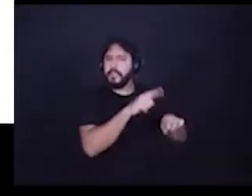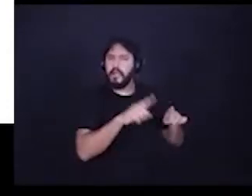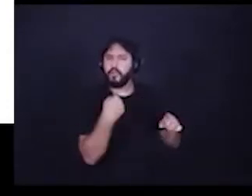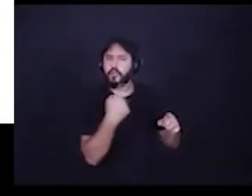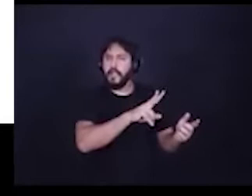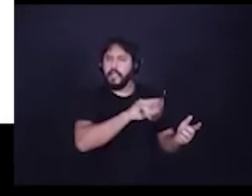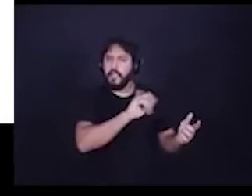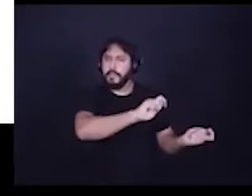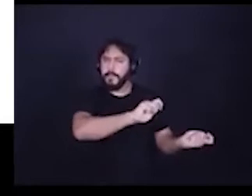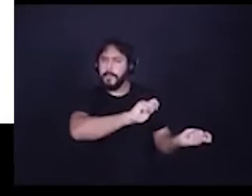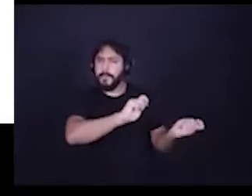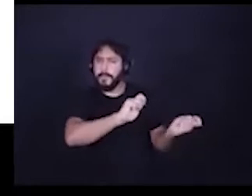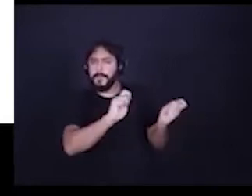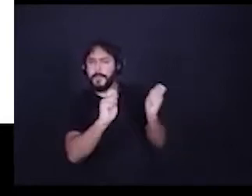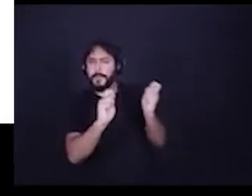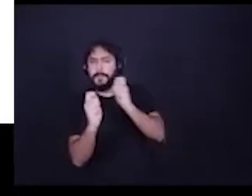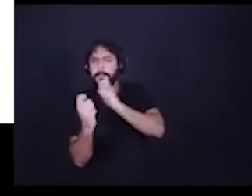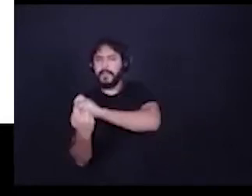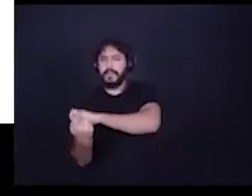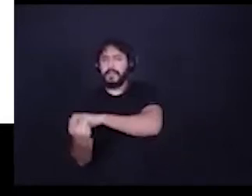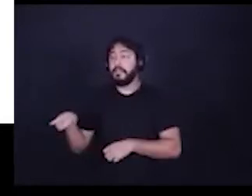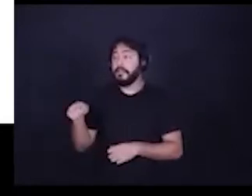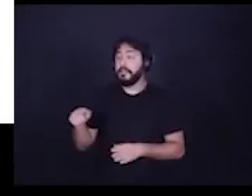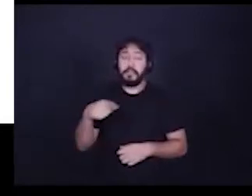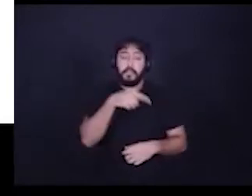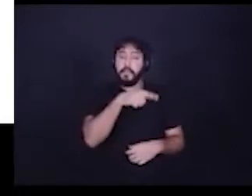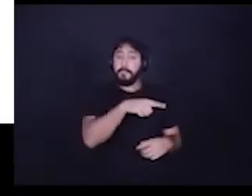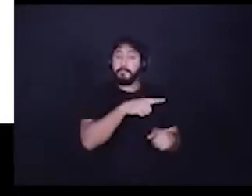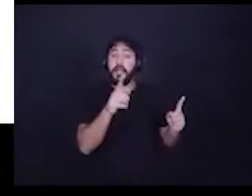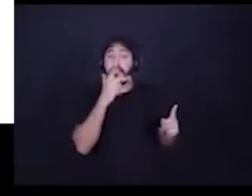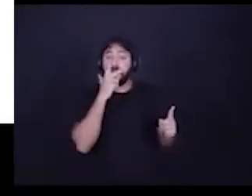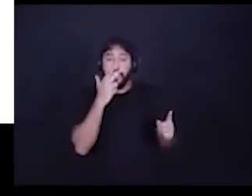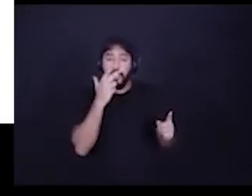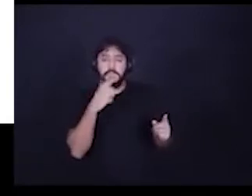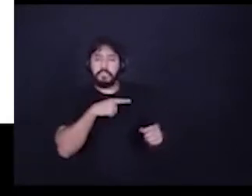desse processo de design, ele vai fazer para a gente uma série de perguntas.